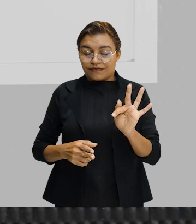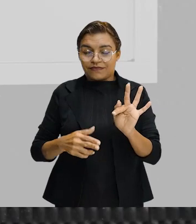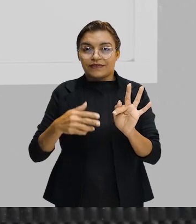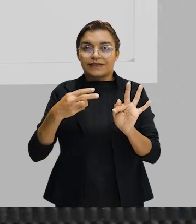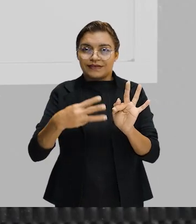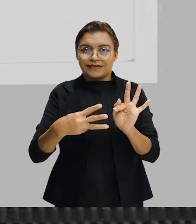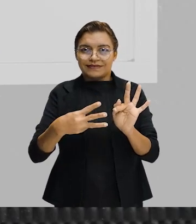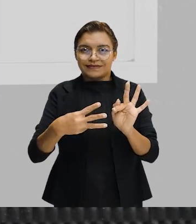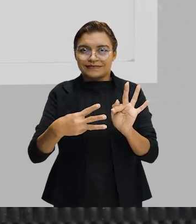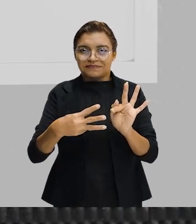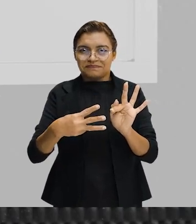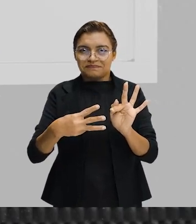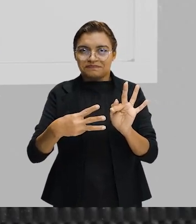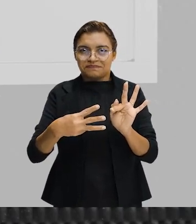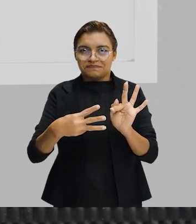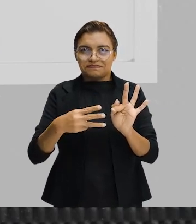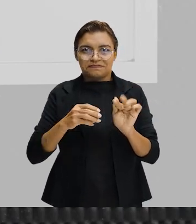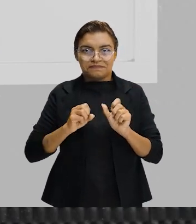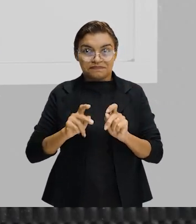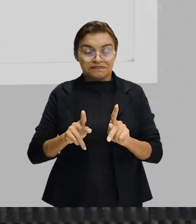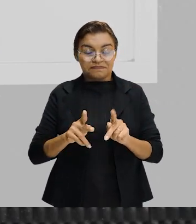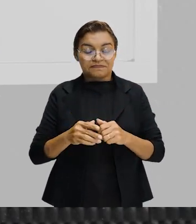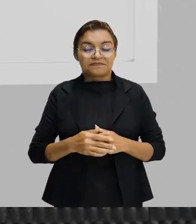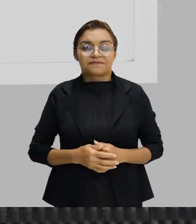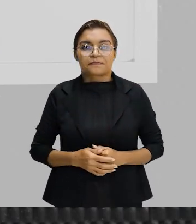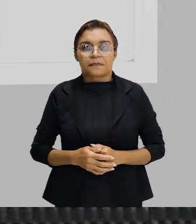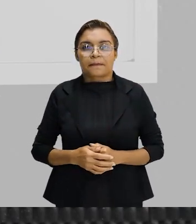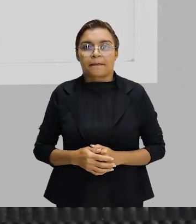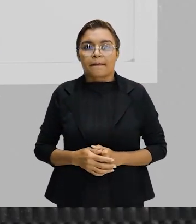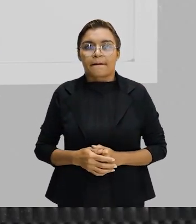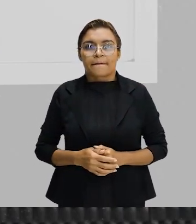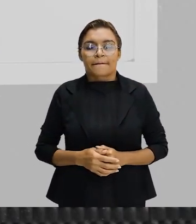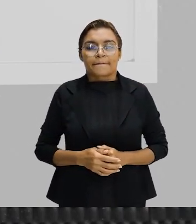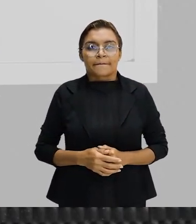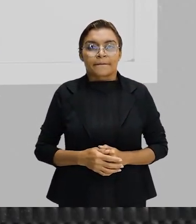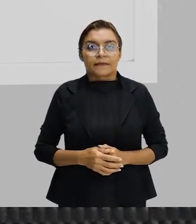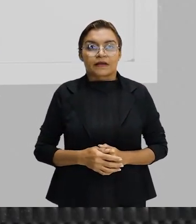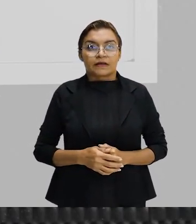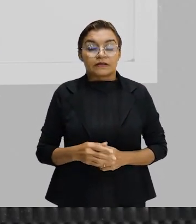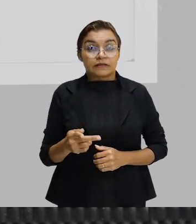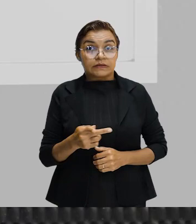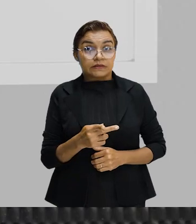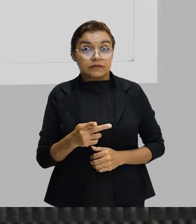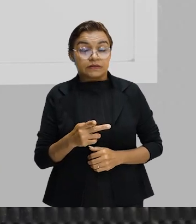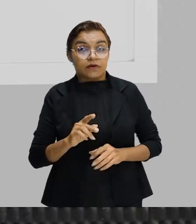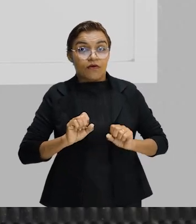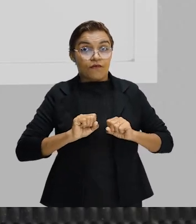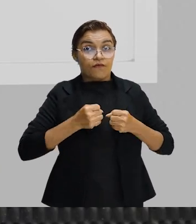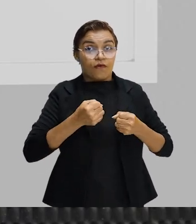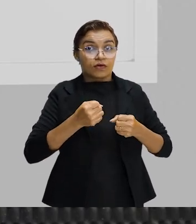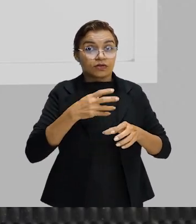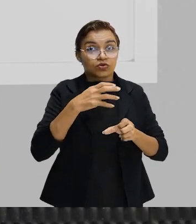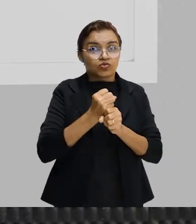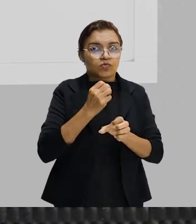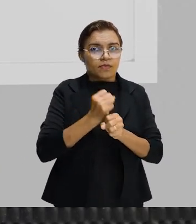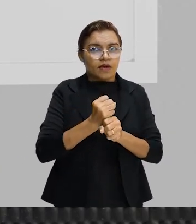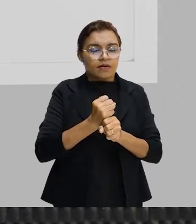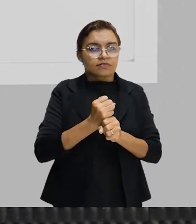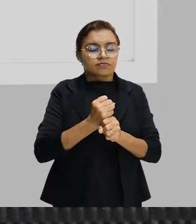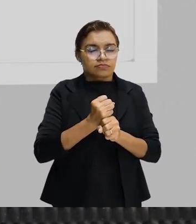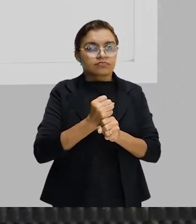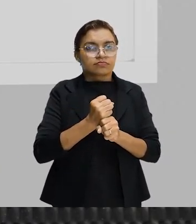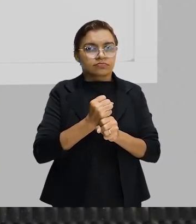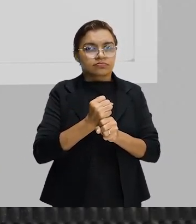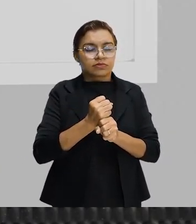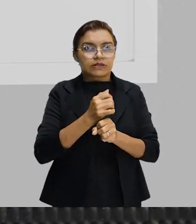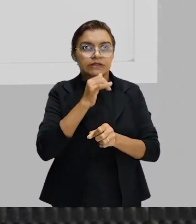Tá ok? Tem que ser igual a F3. O certo é que o somatório das forças, não é, que